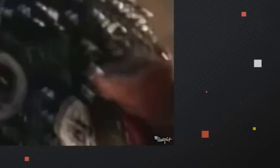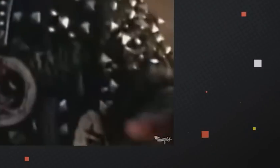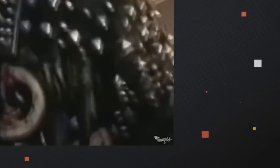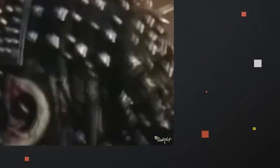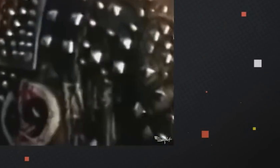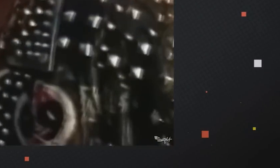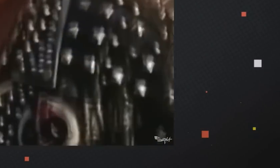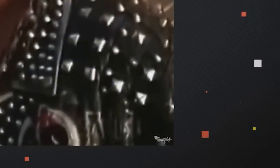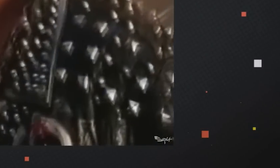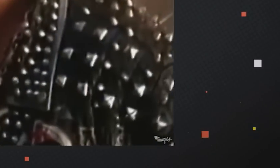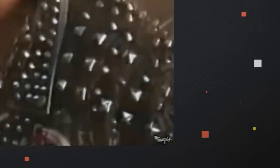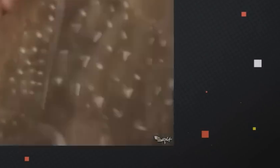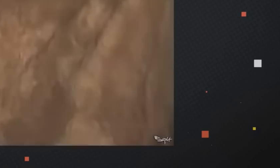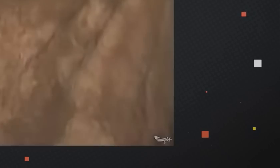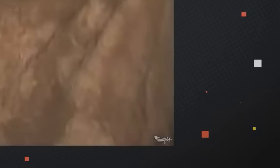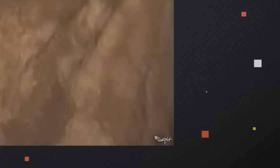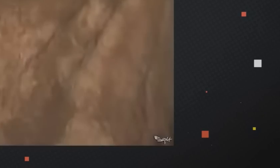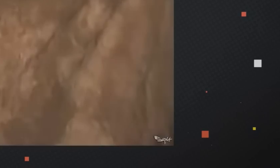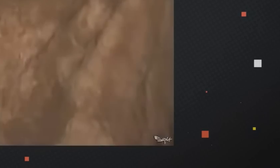In Brazil,